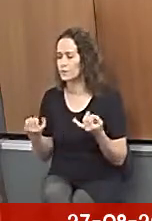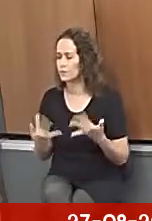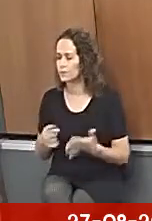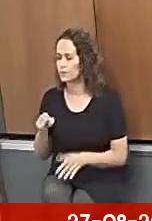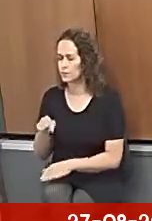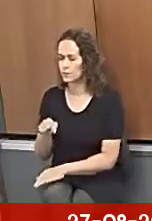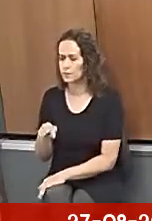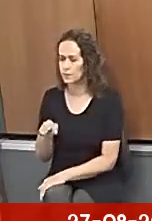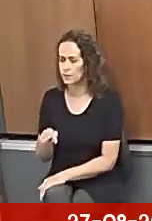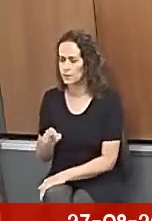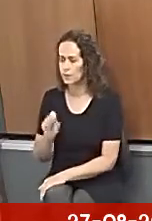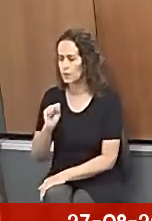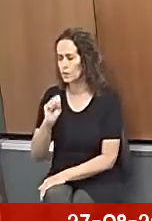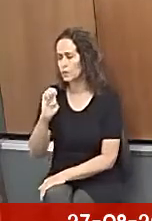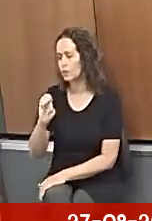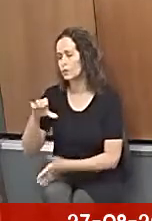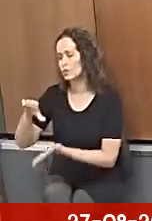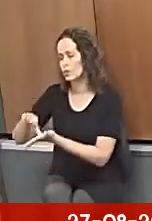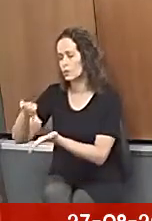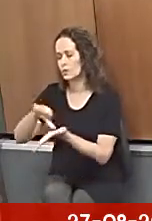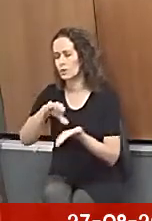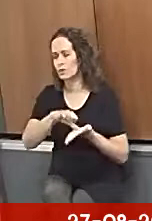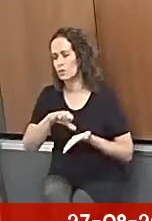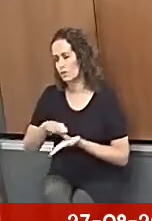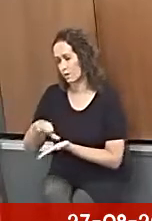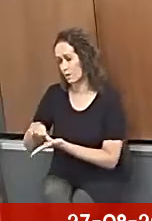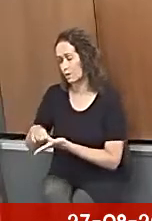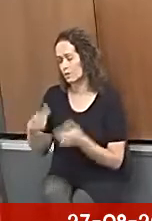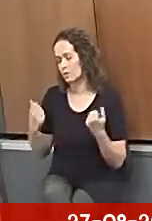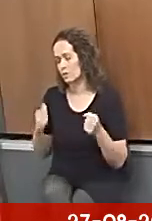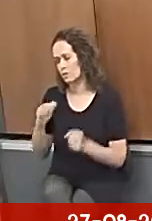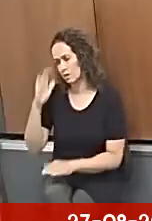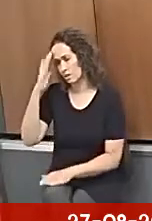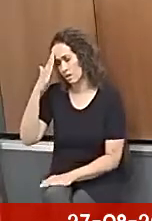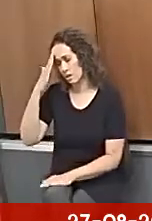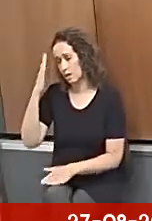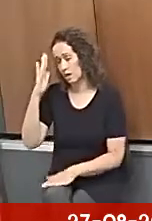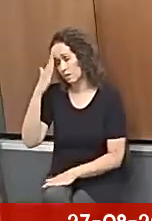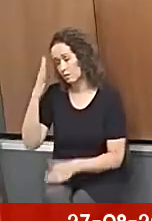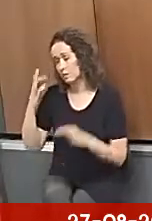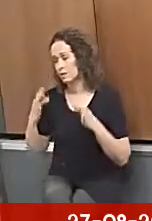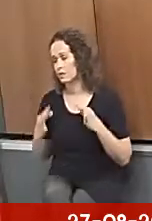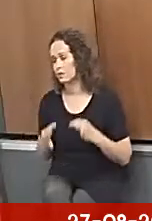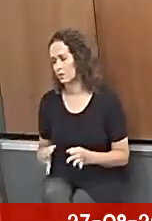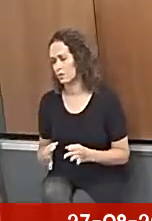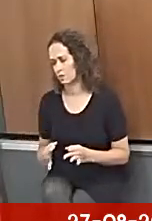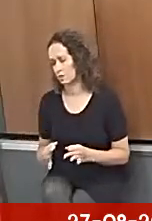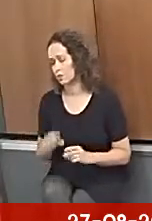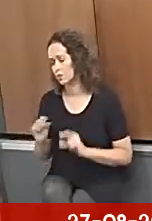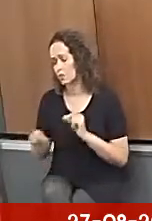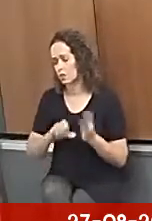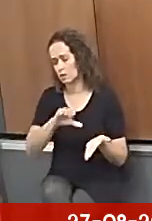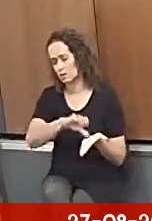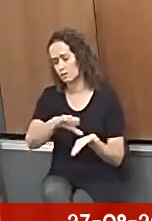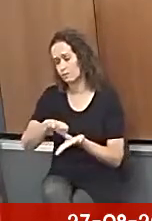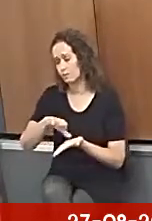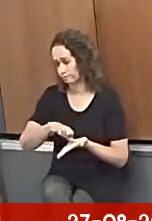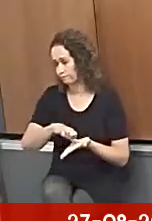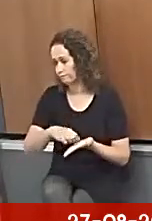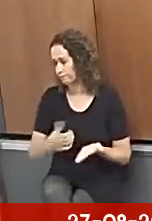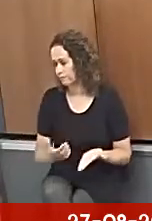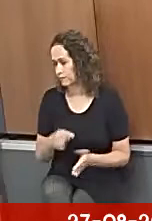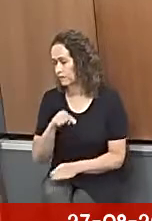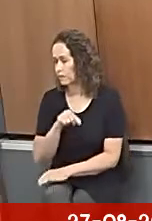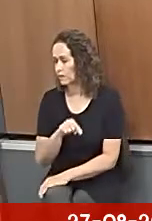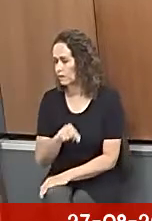setorização é uma realidade que tem que ser compreendida no no estádio a setorização que ela representa ela é